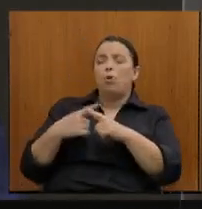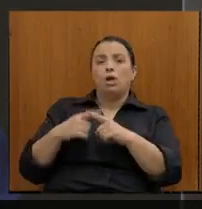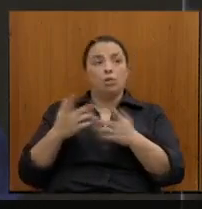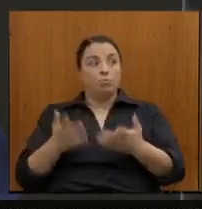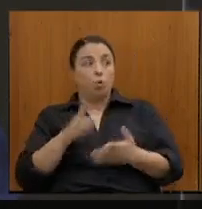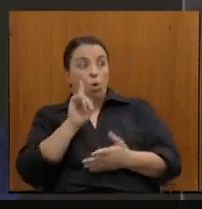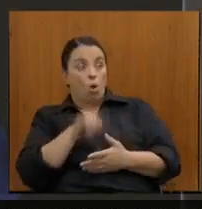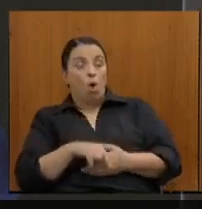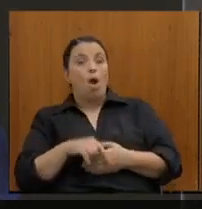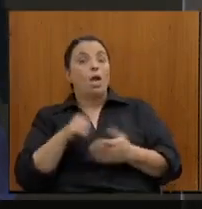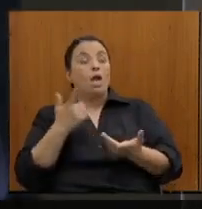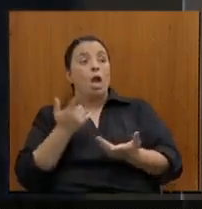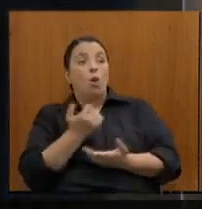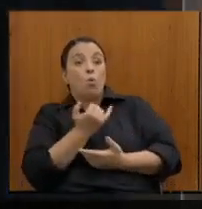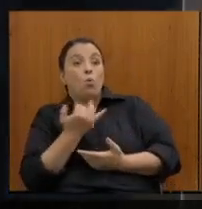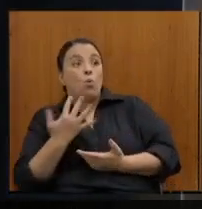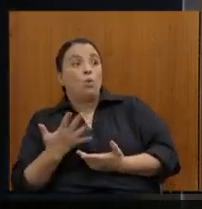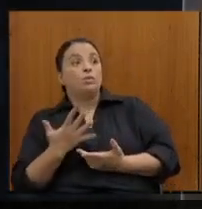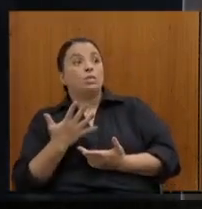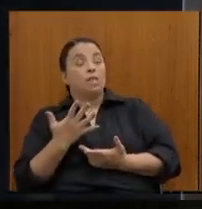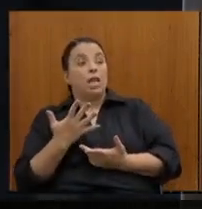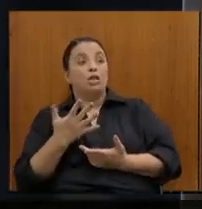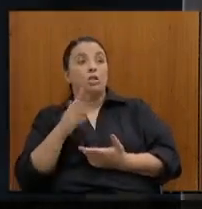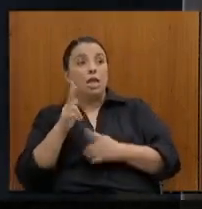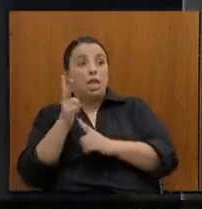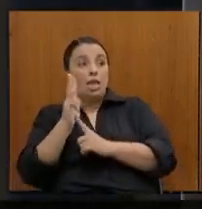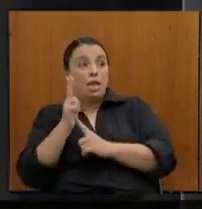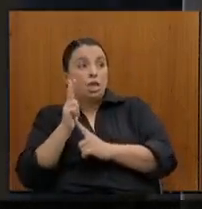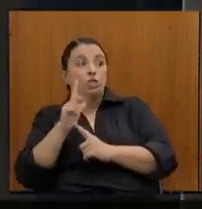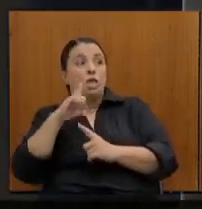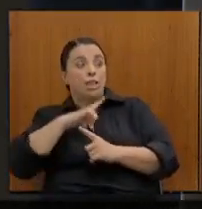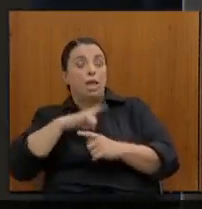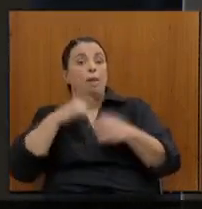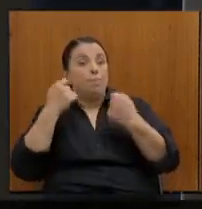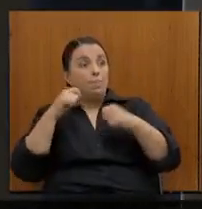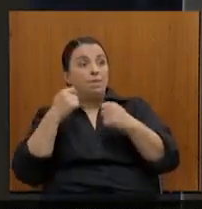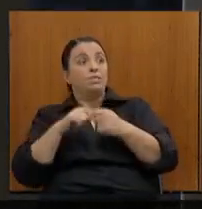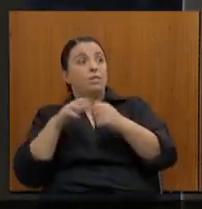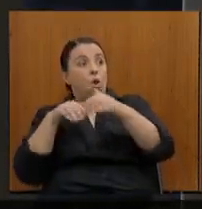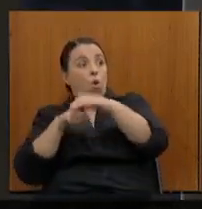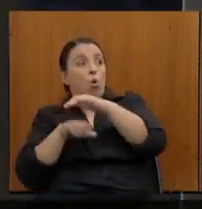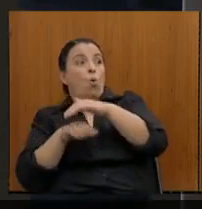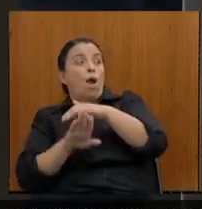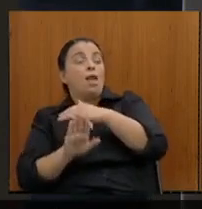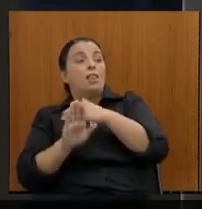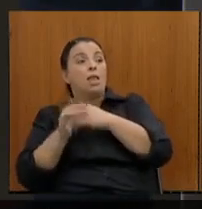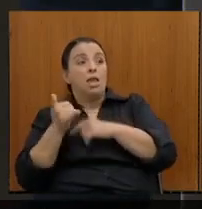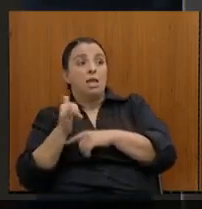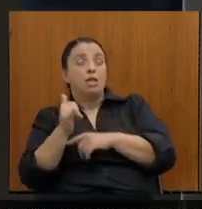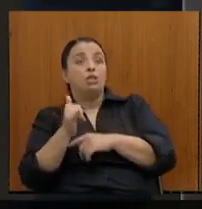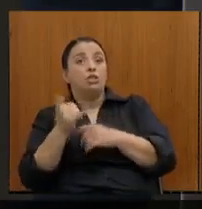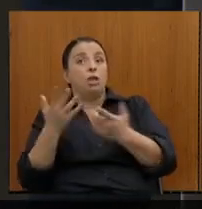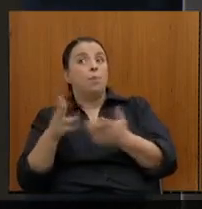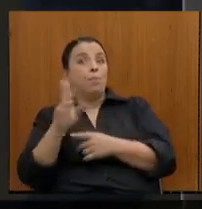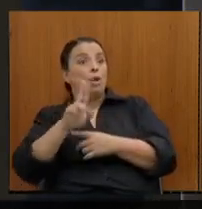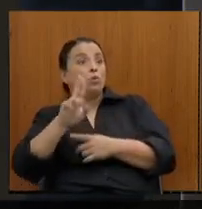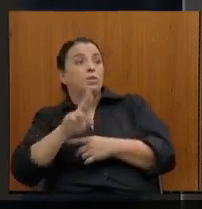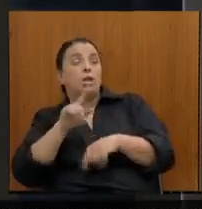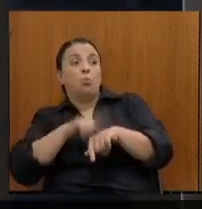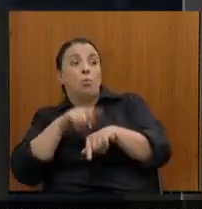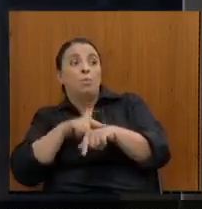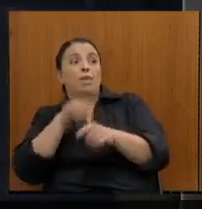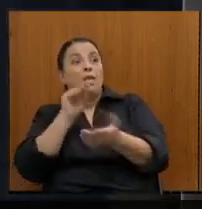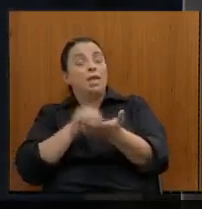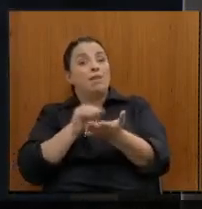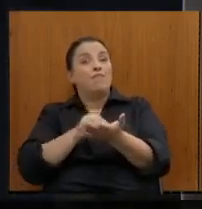eólica solar que vai ter nós vamos precisar necessariamente tem alguma coisa de armazenar energia para usar nos momentos em que